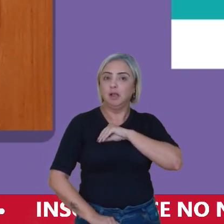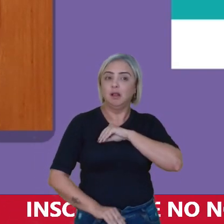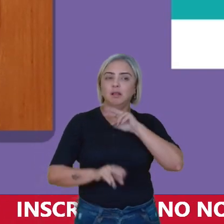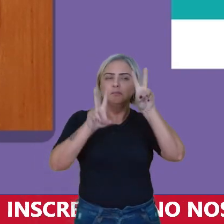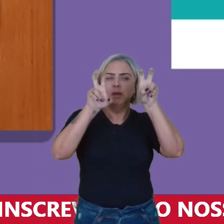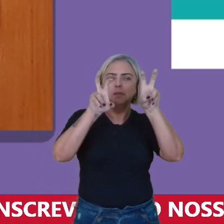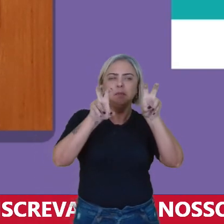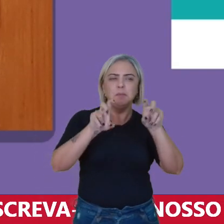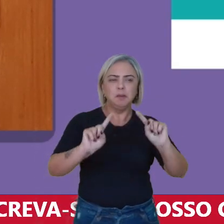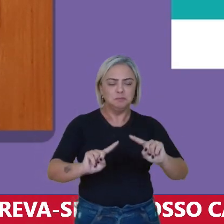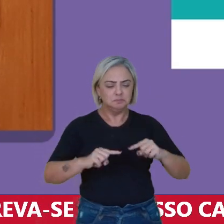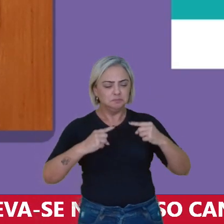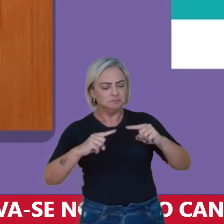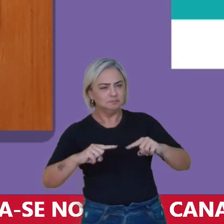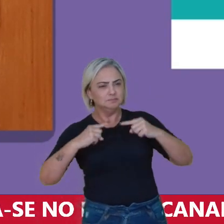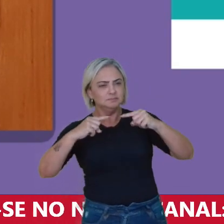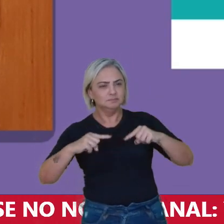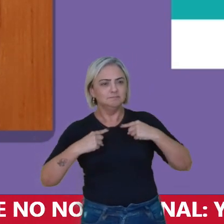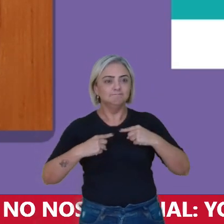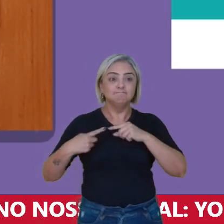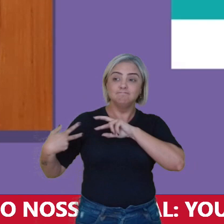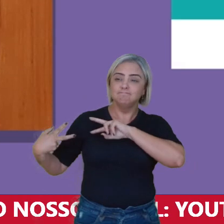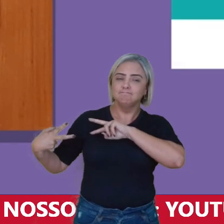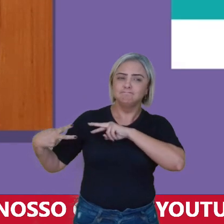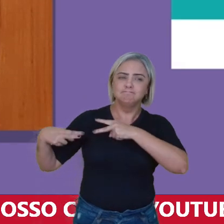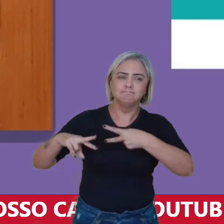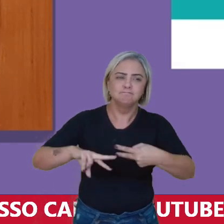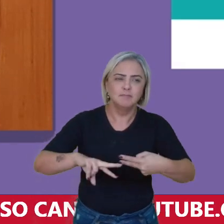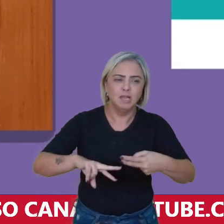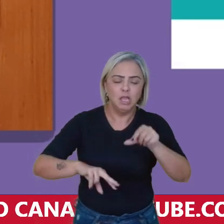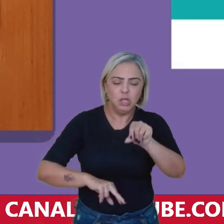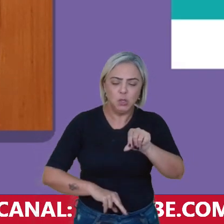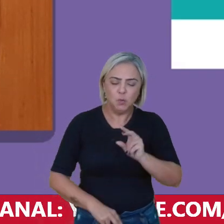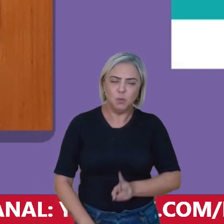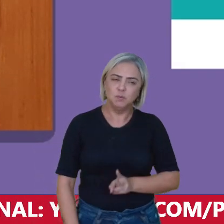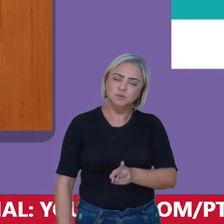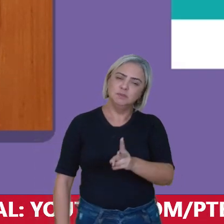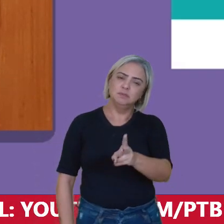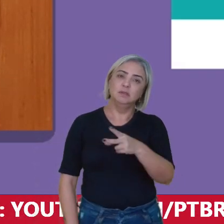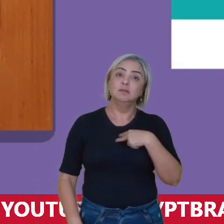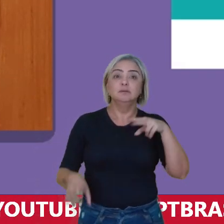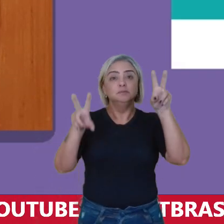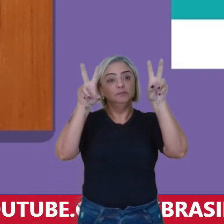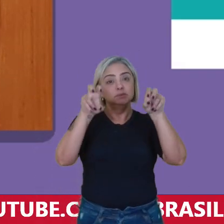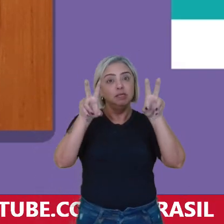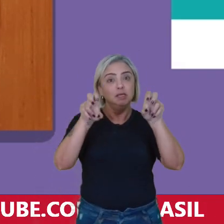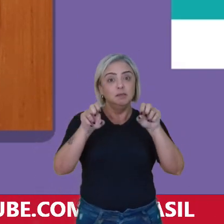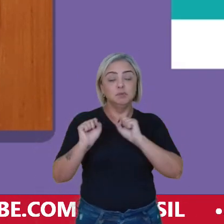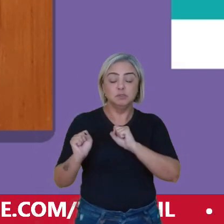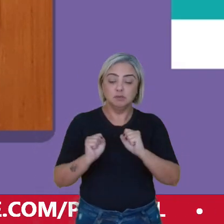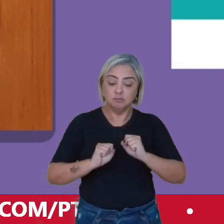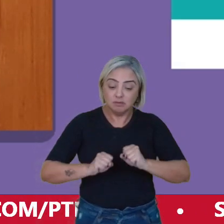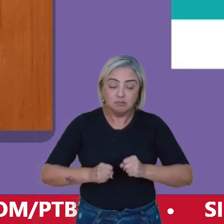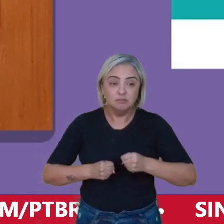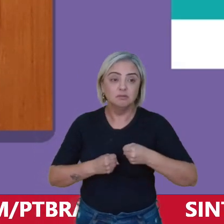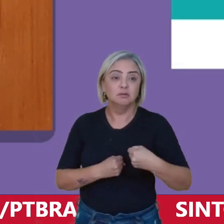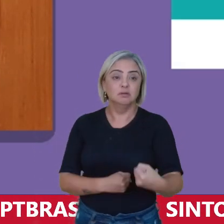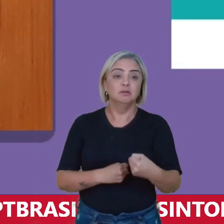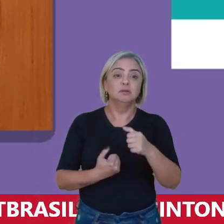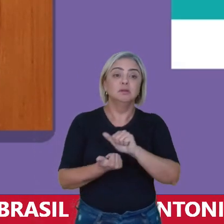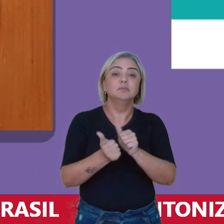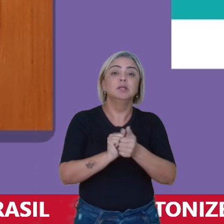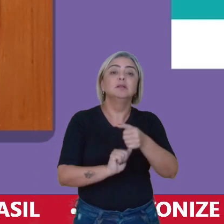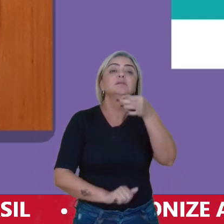são desafiadores, né, há gerações e continuam na nossa, são temas que só vão poder ser enfrentados de maneira